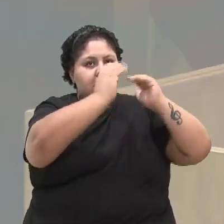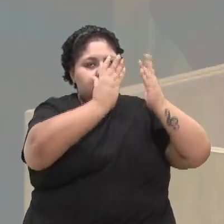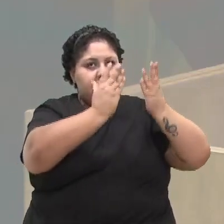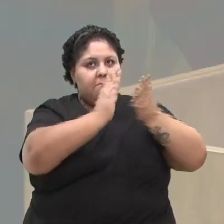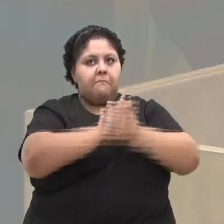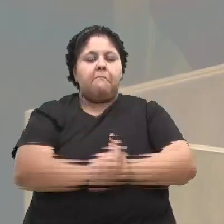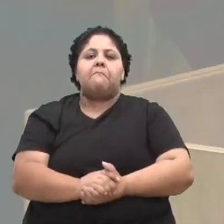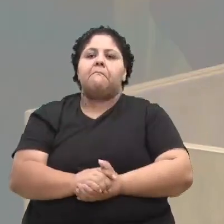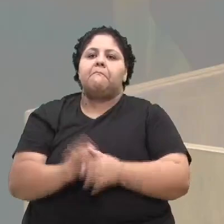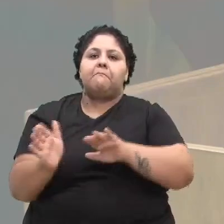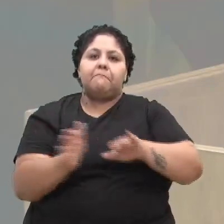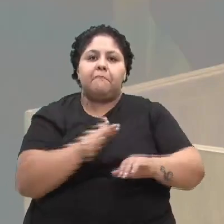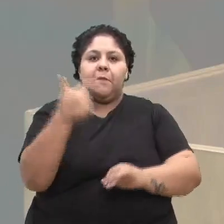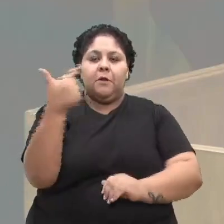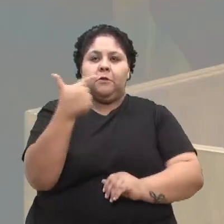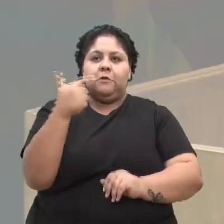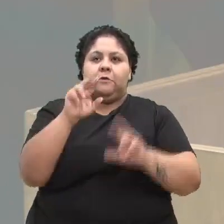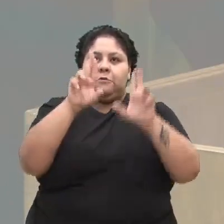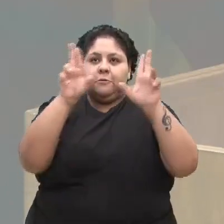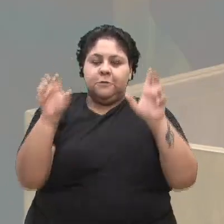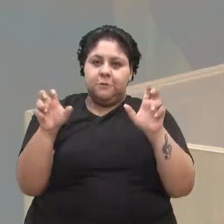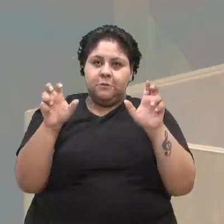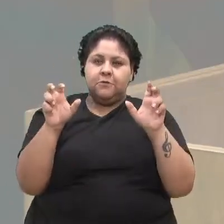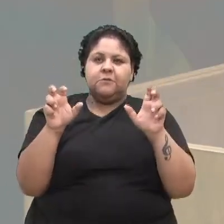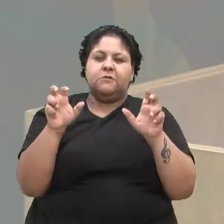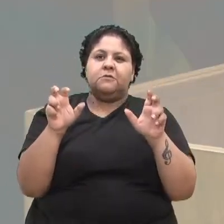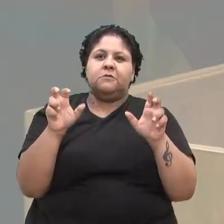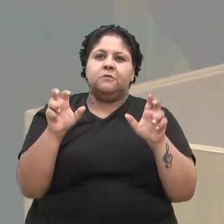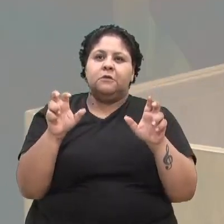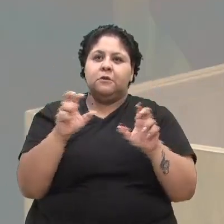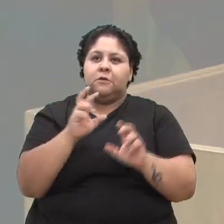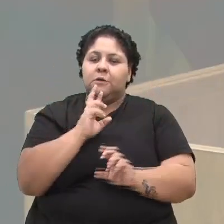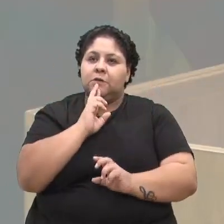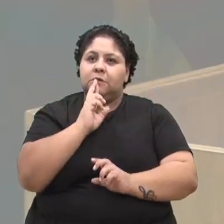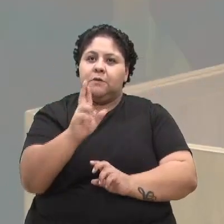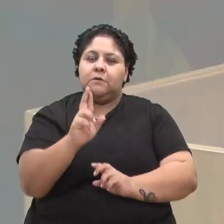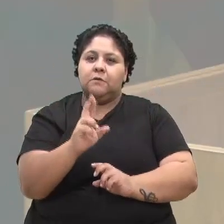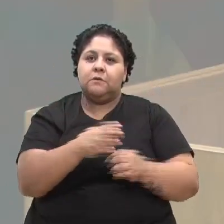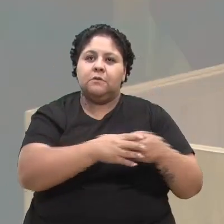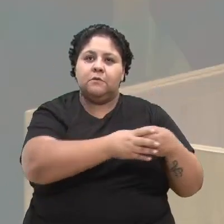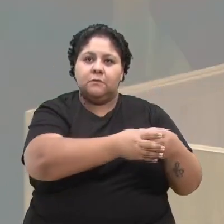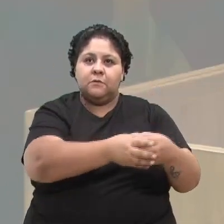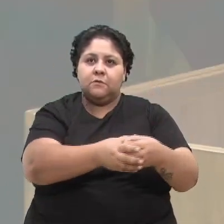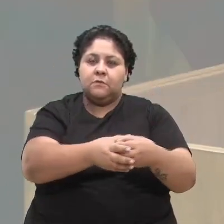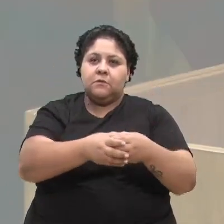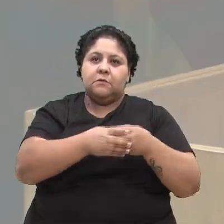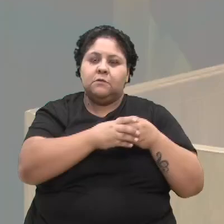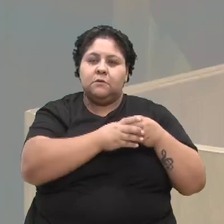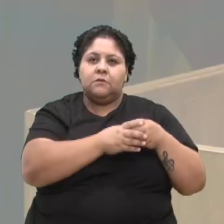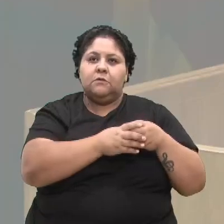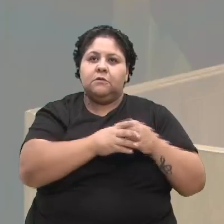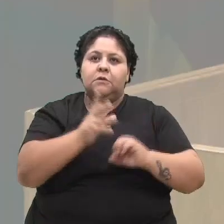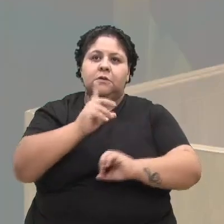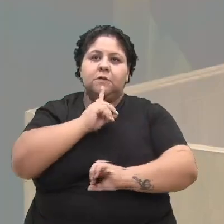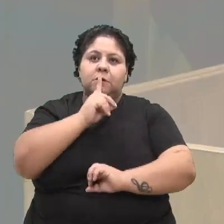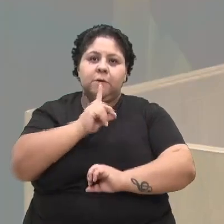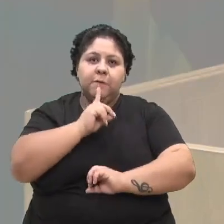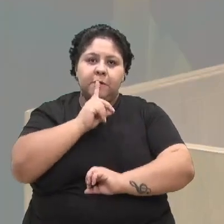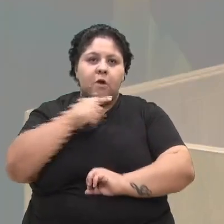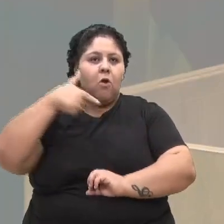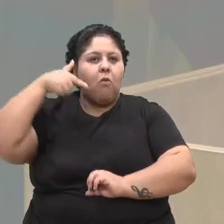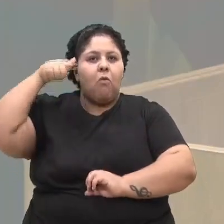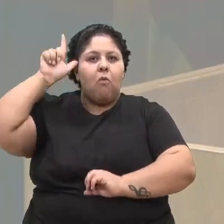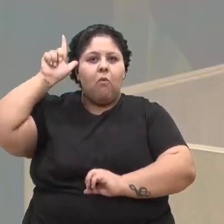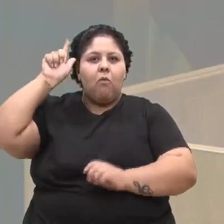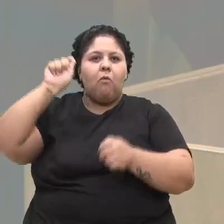minha segunda pauta é em resposta ao meu colega vereador Alberto Meneguzzi, do qual ontem